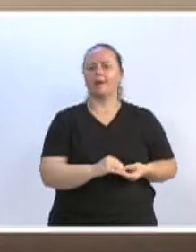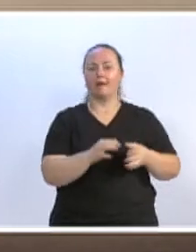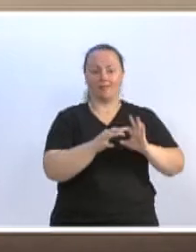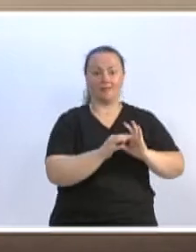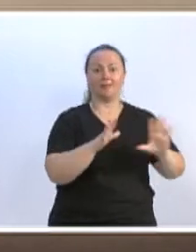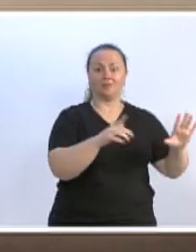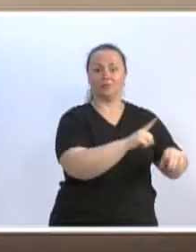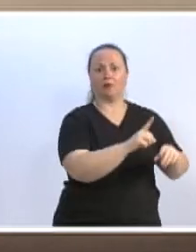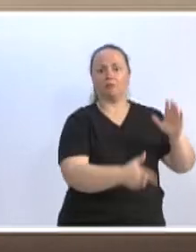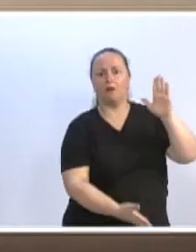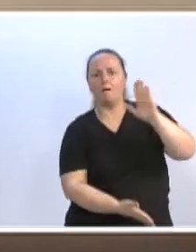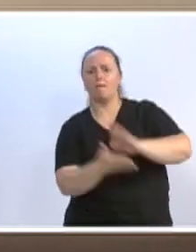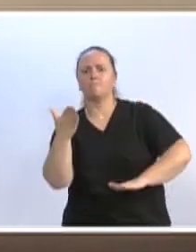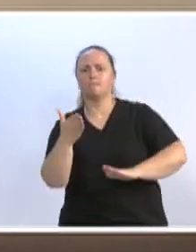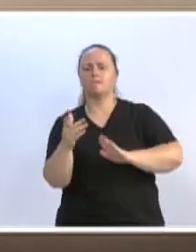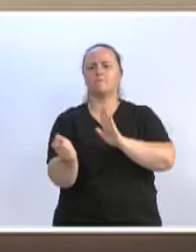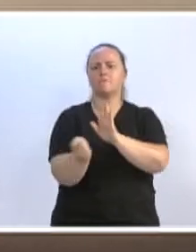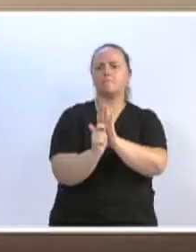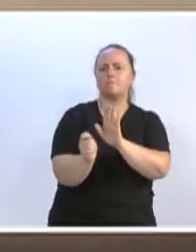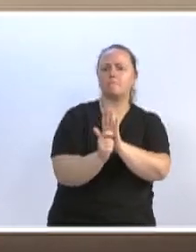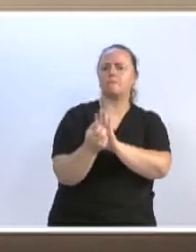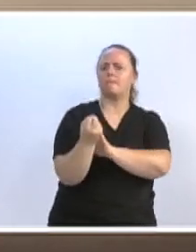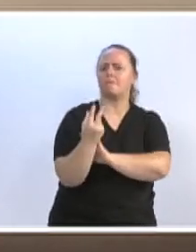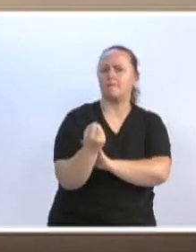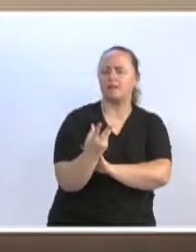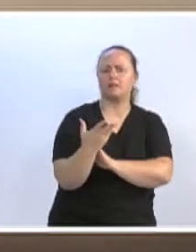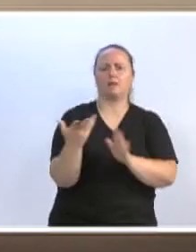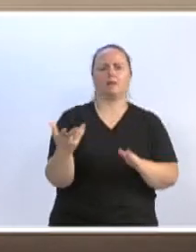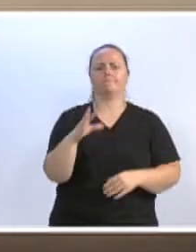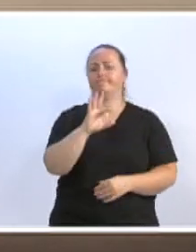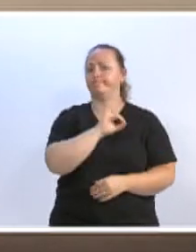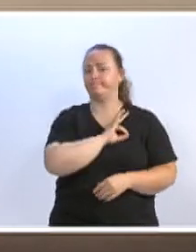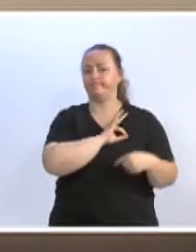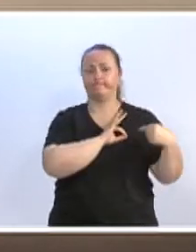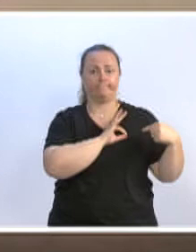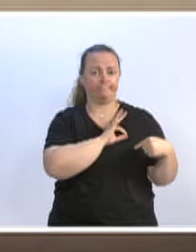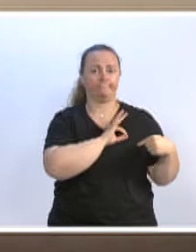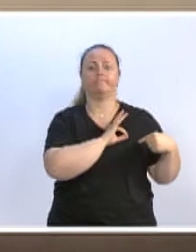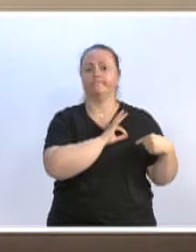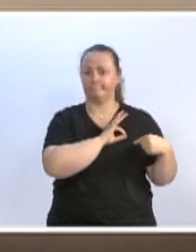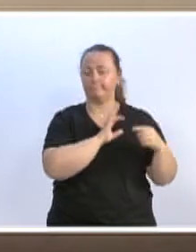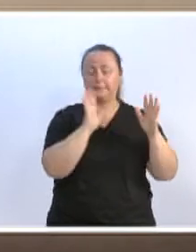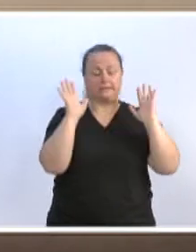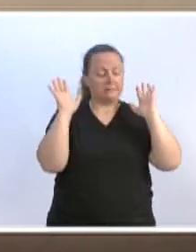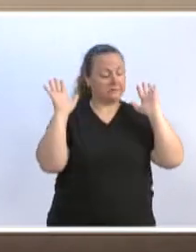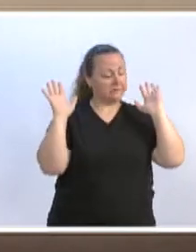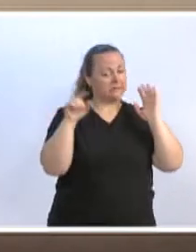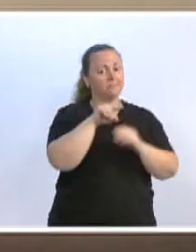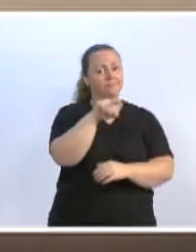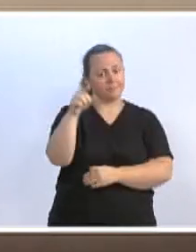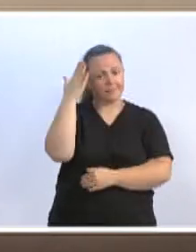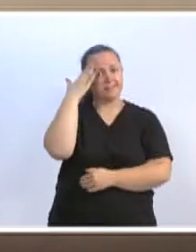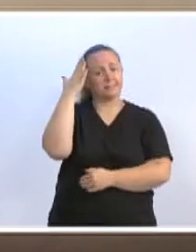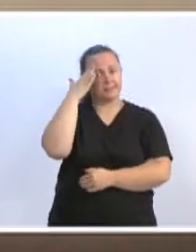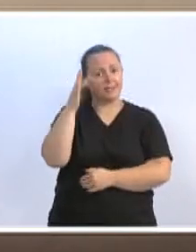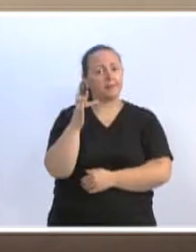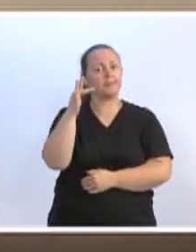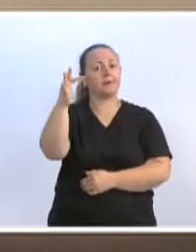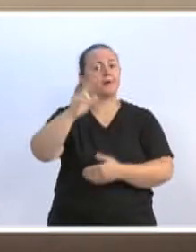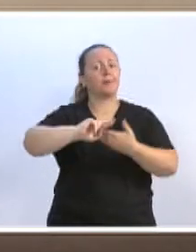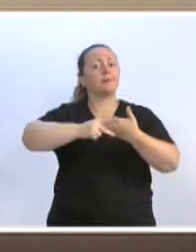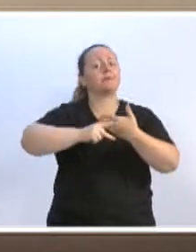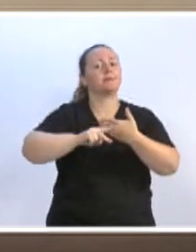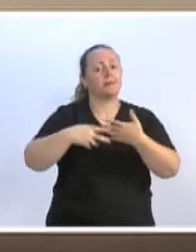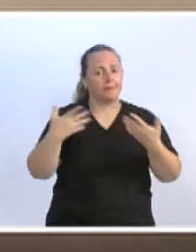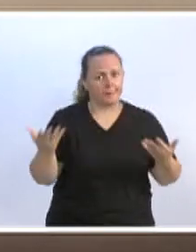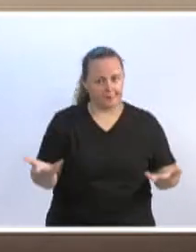se drogar e vender drogas, e a polícia, enfim, você sabe o que poderia acontecer com esse